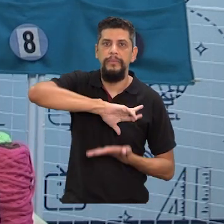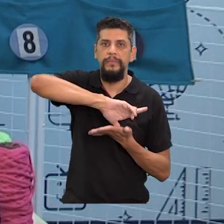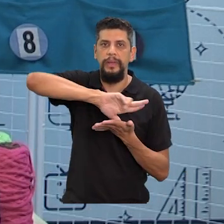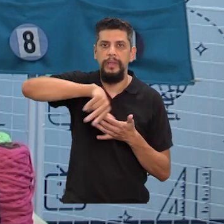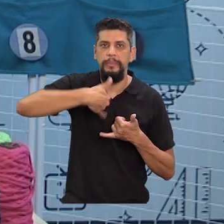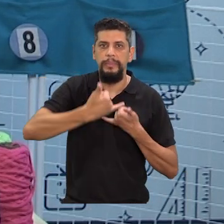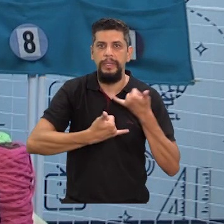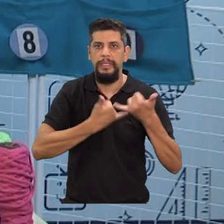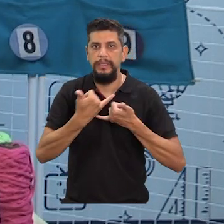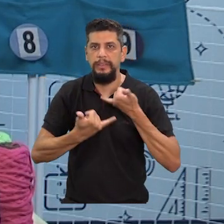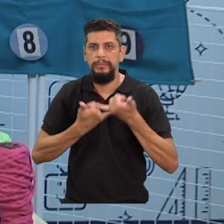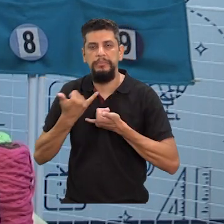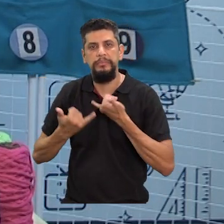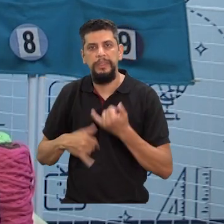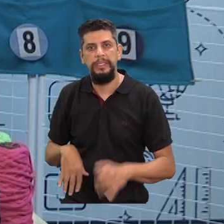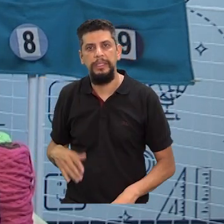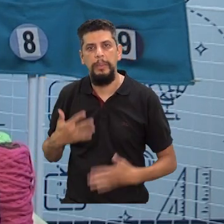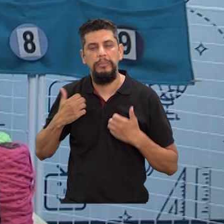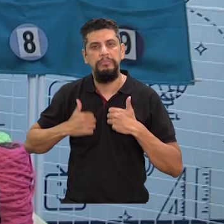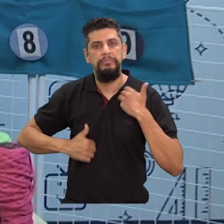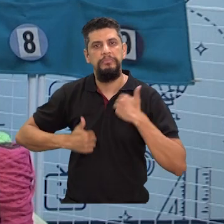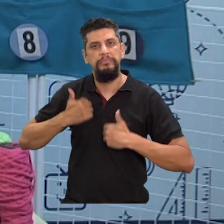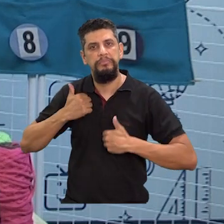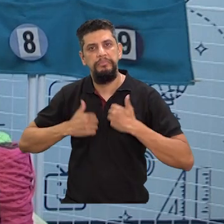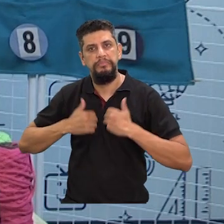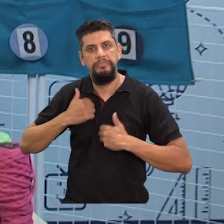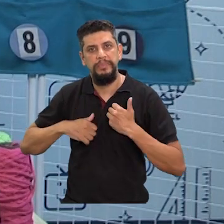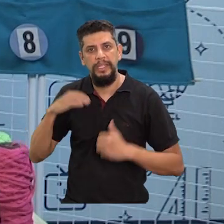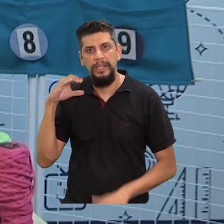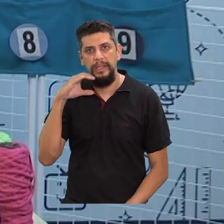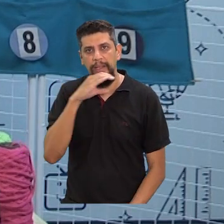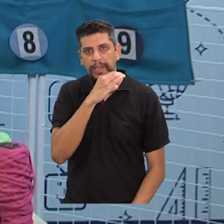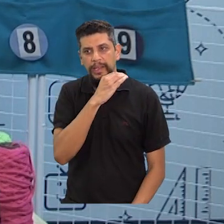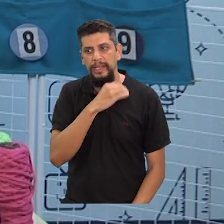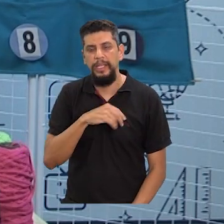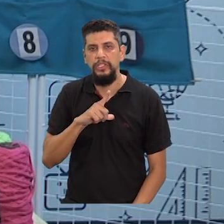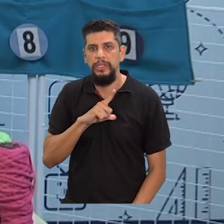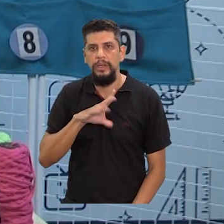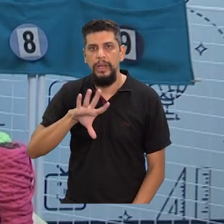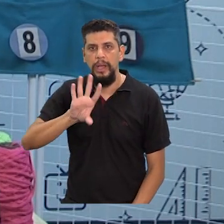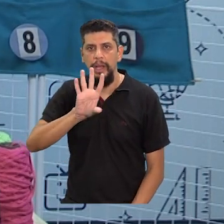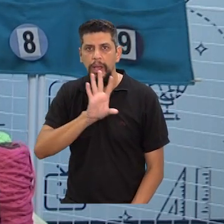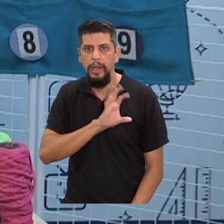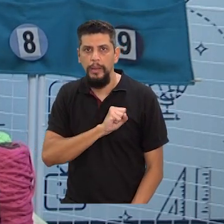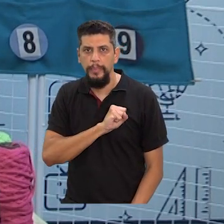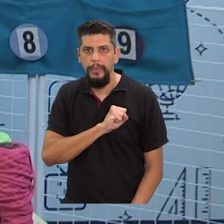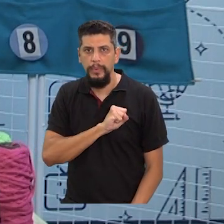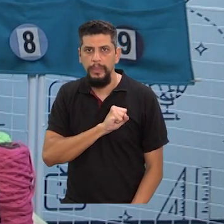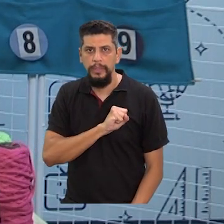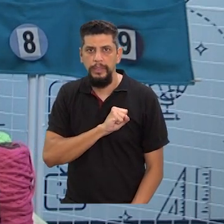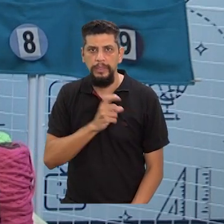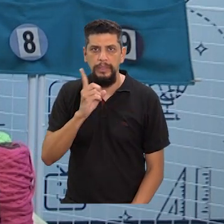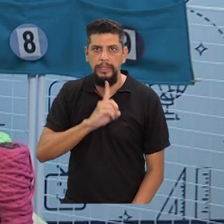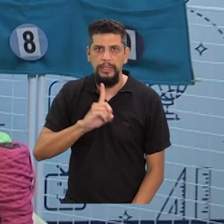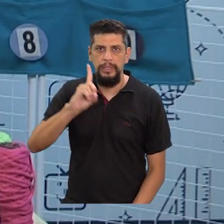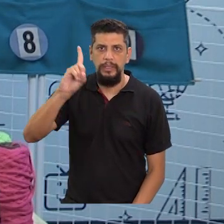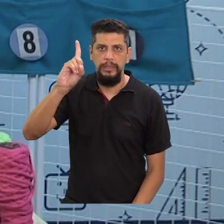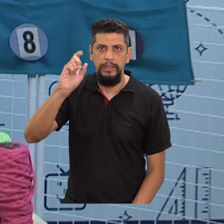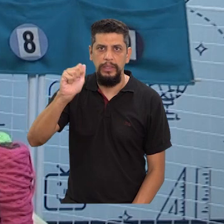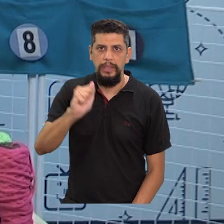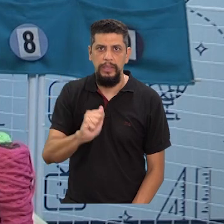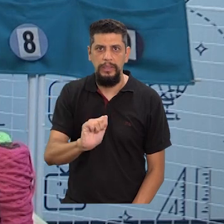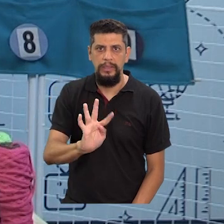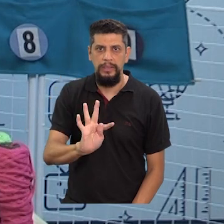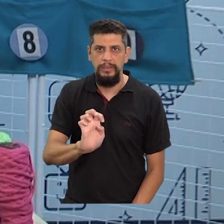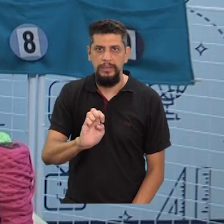muitos brinquedos, tomava banhos quentes e o principal, ela tinha o afeto e a atenção da deusa